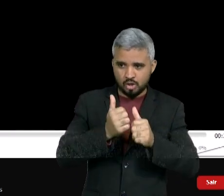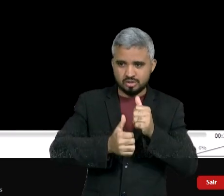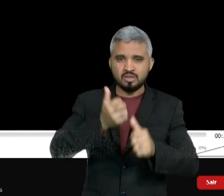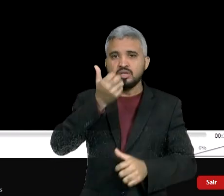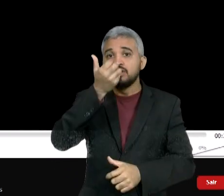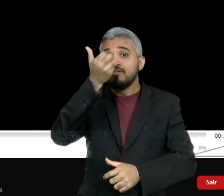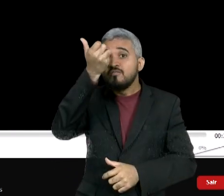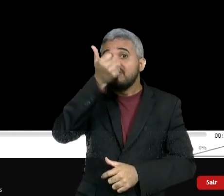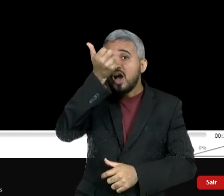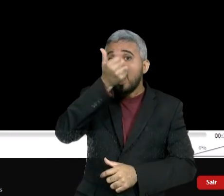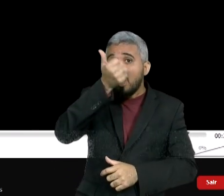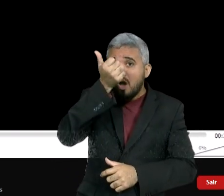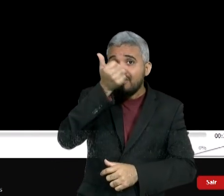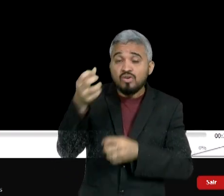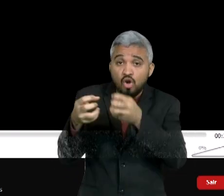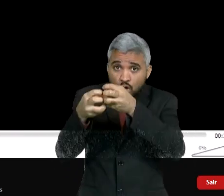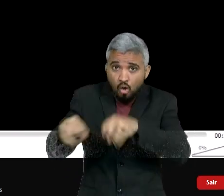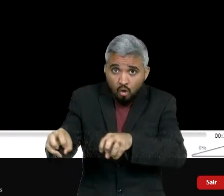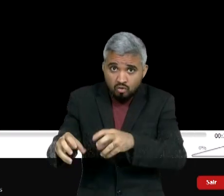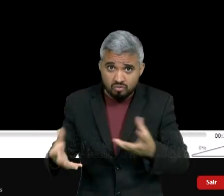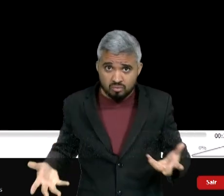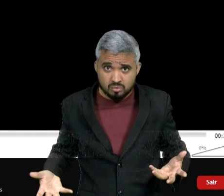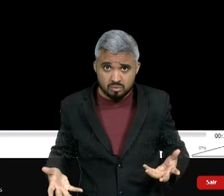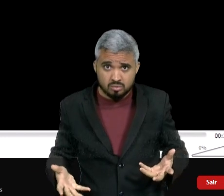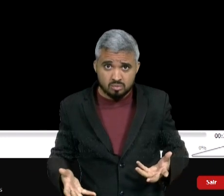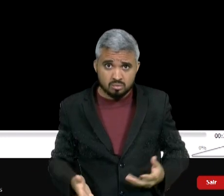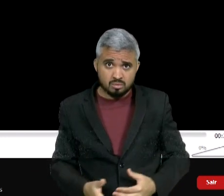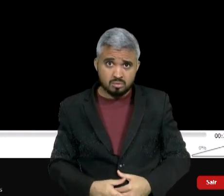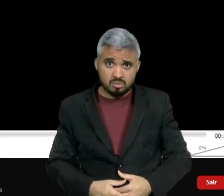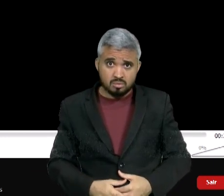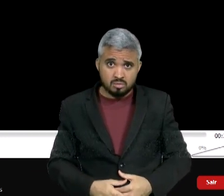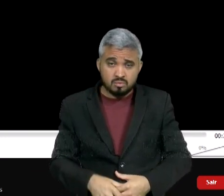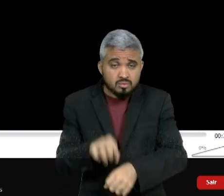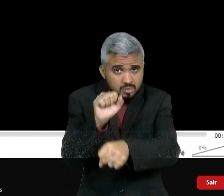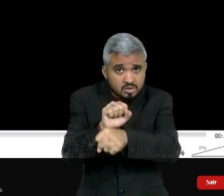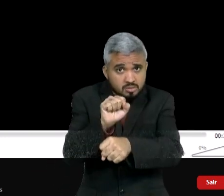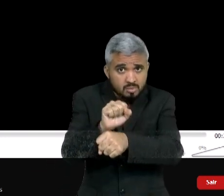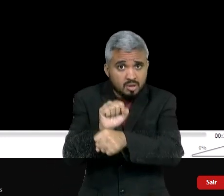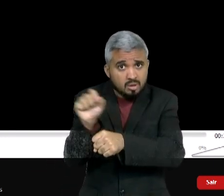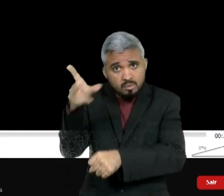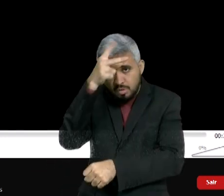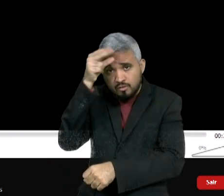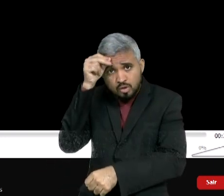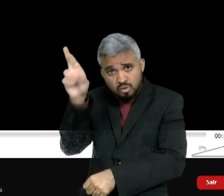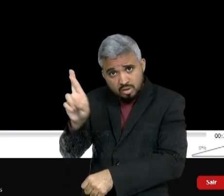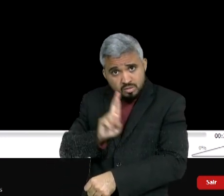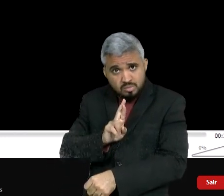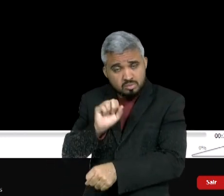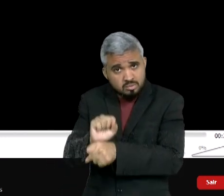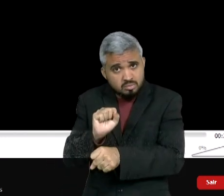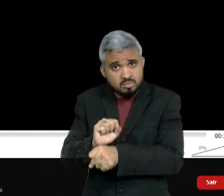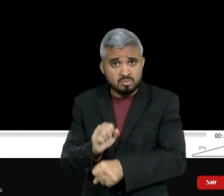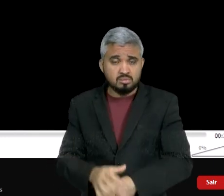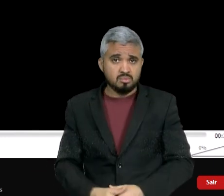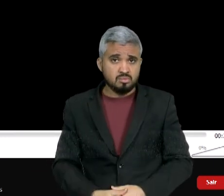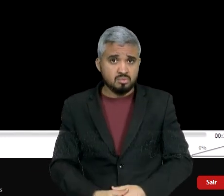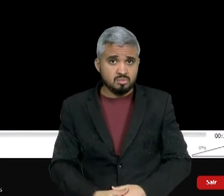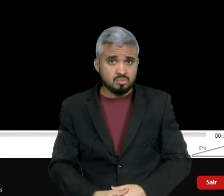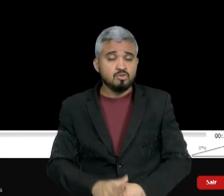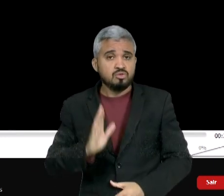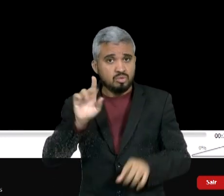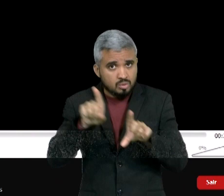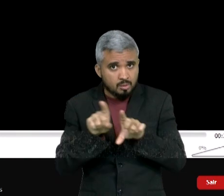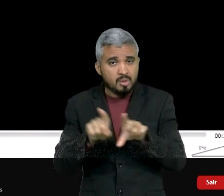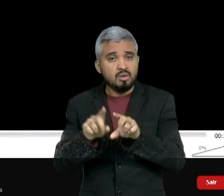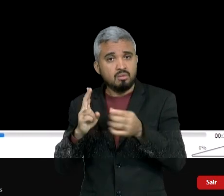arroz, farofa e ovo. Aguardamos esclarecimento da Prefeitura de São Luís. E já estamos notificando também o